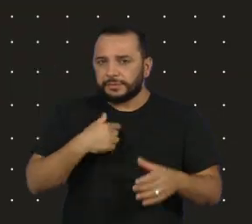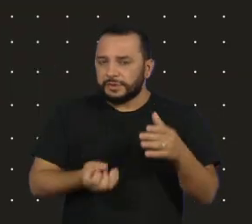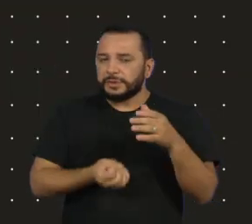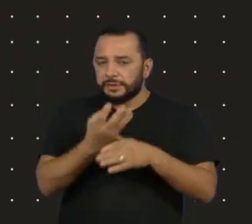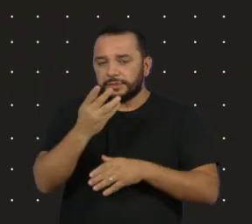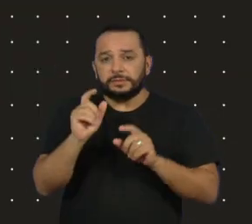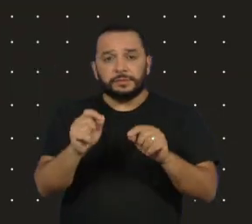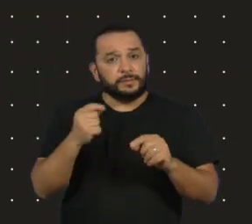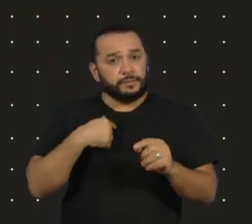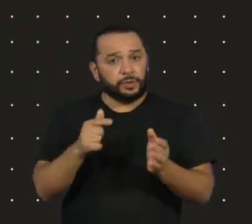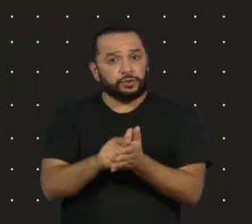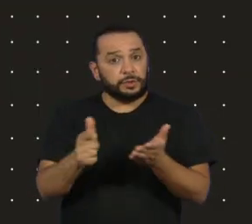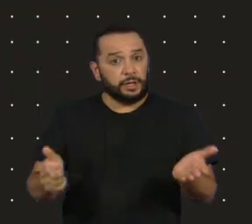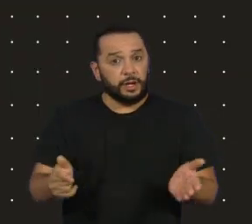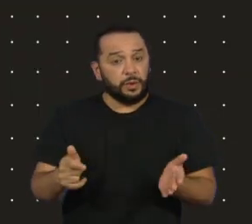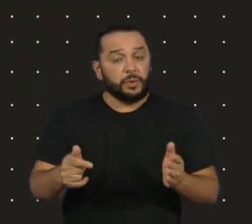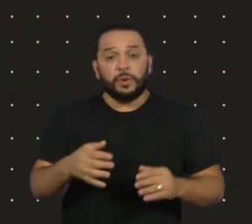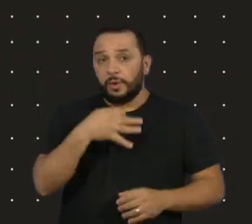de Janeiro.